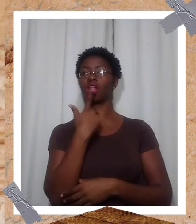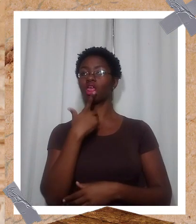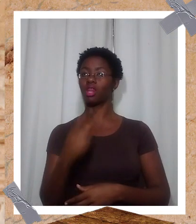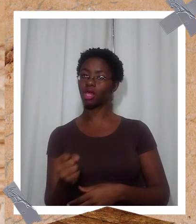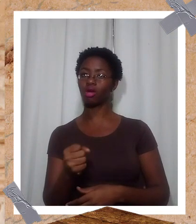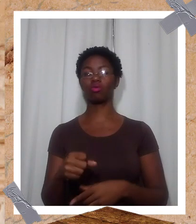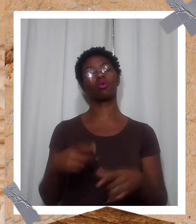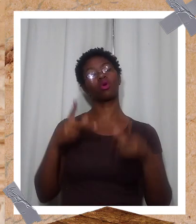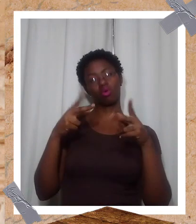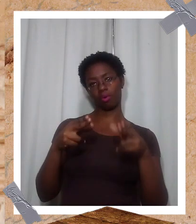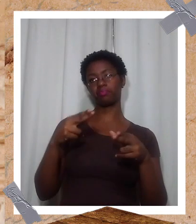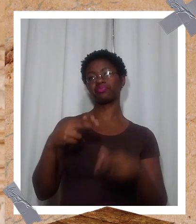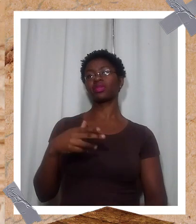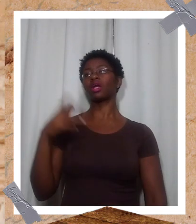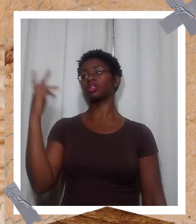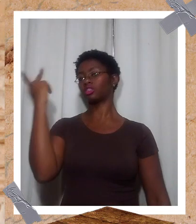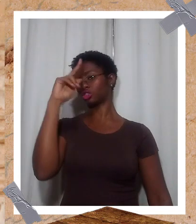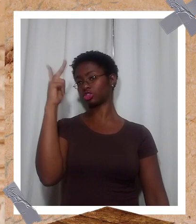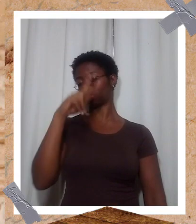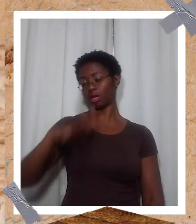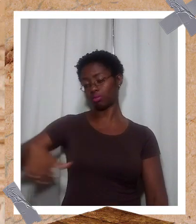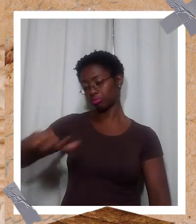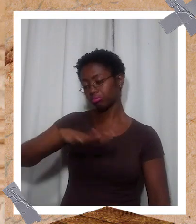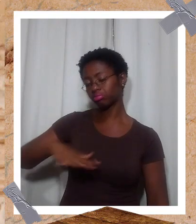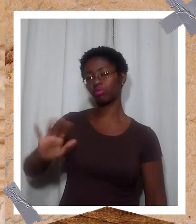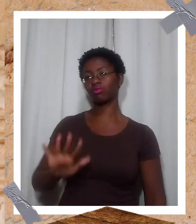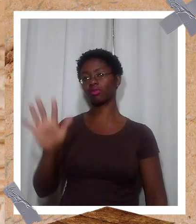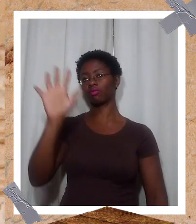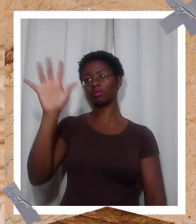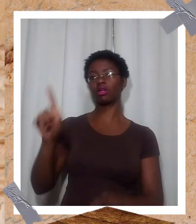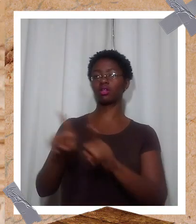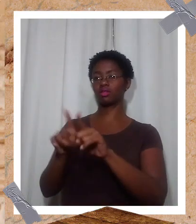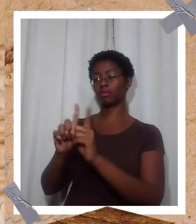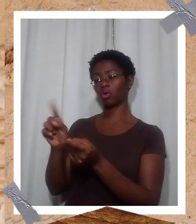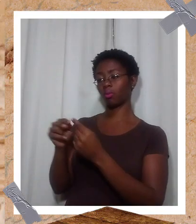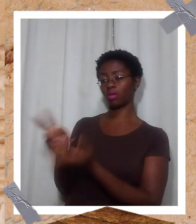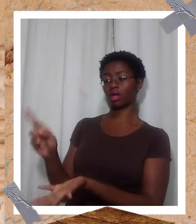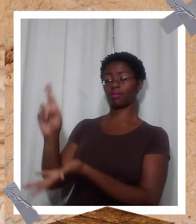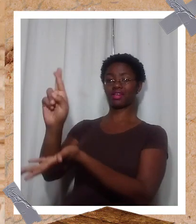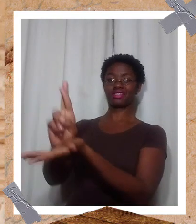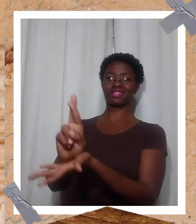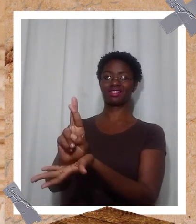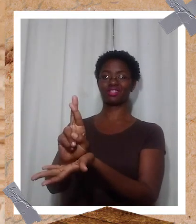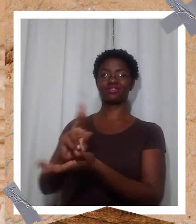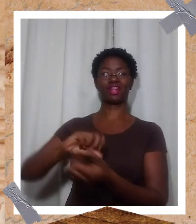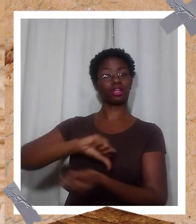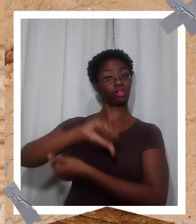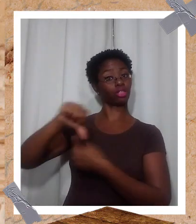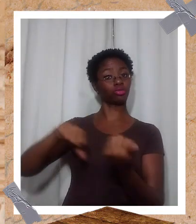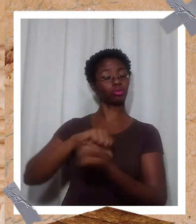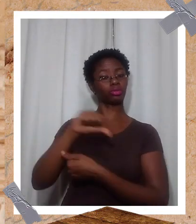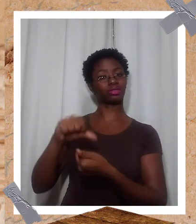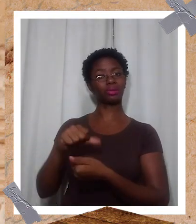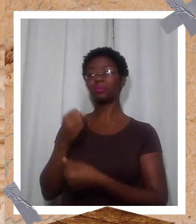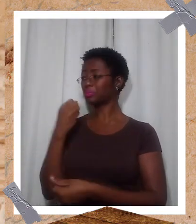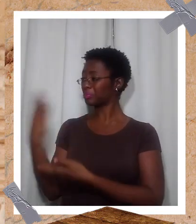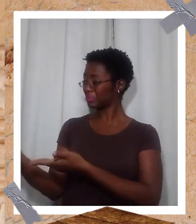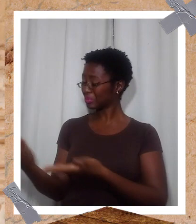com histórias ambientadas em favelas, de representatividade e transformação. Seja super bem-vindo,